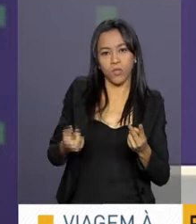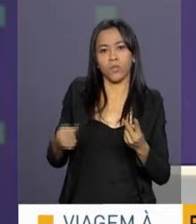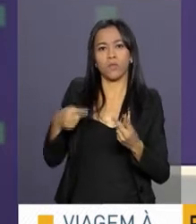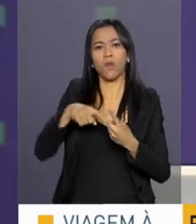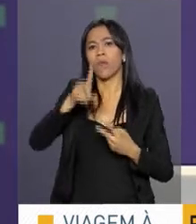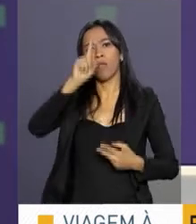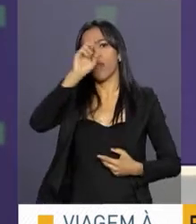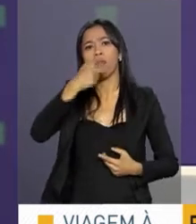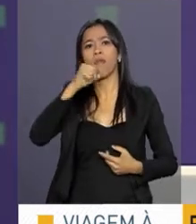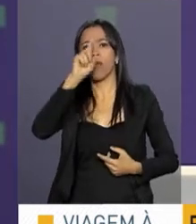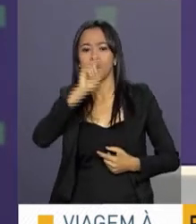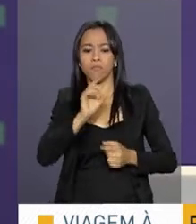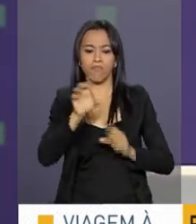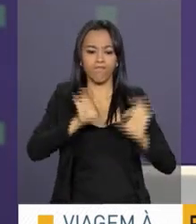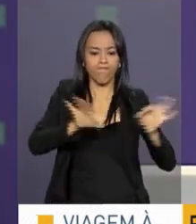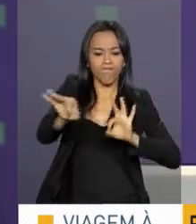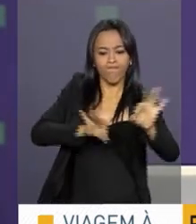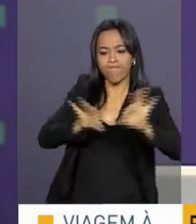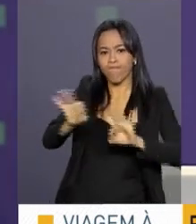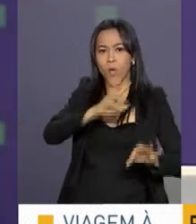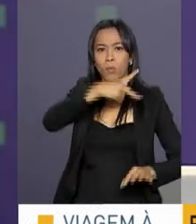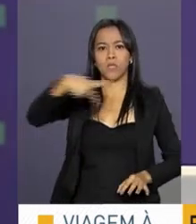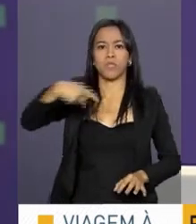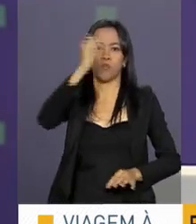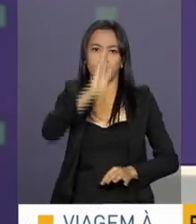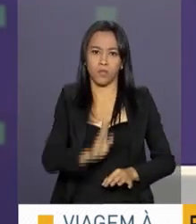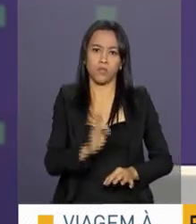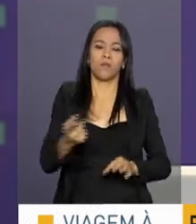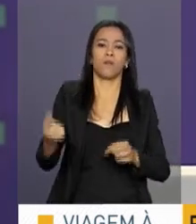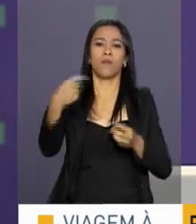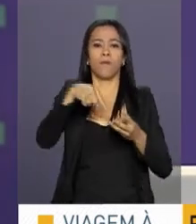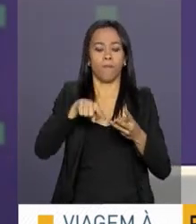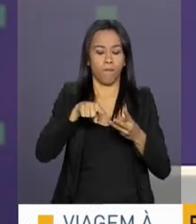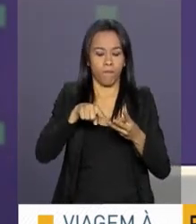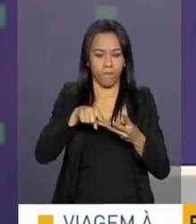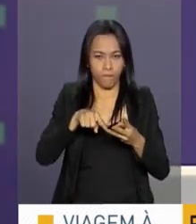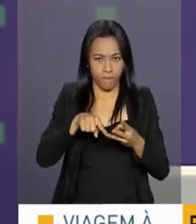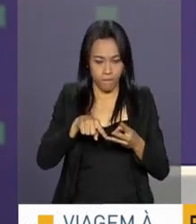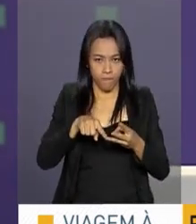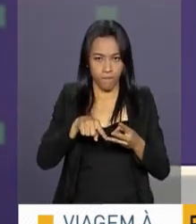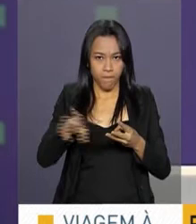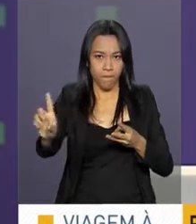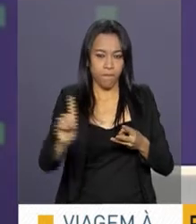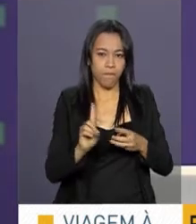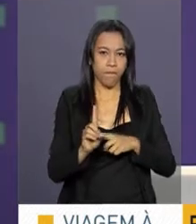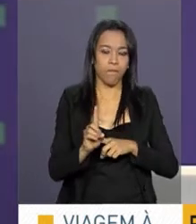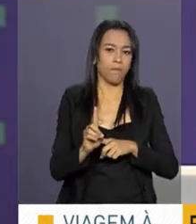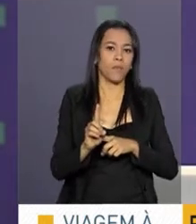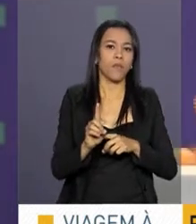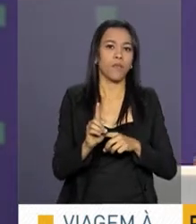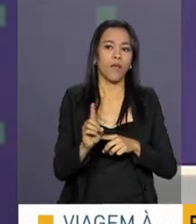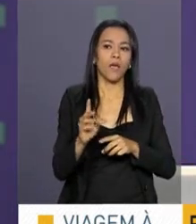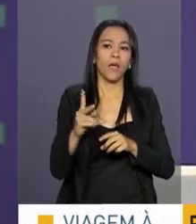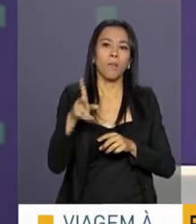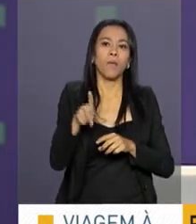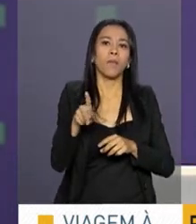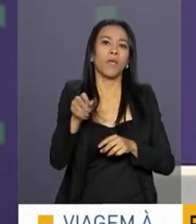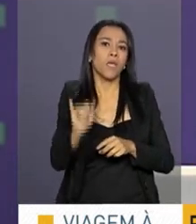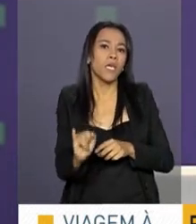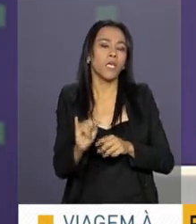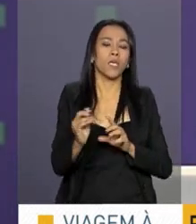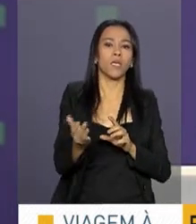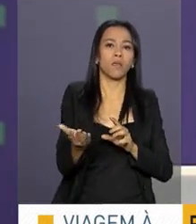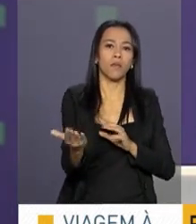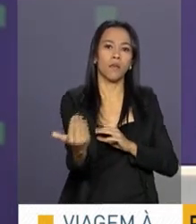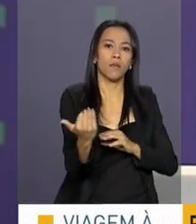próprio presidente da República, né, os ministérios setoriais, a partir do seu planejamento, né, com apoio da PPI, da nossa